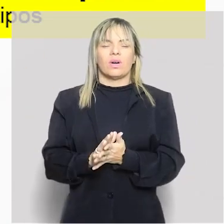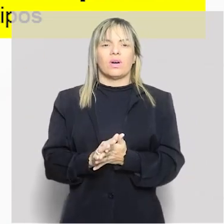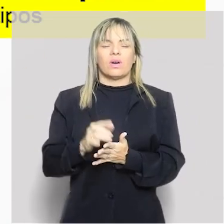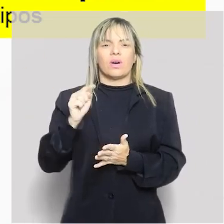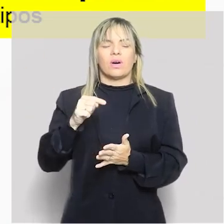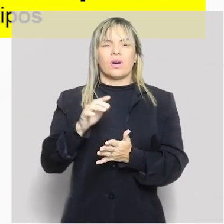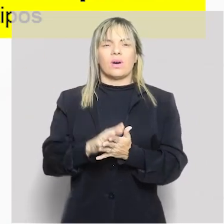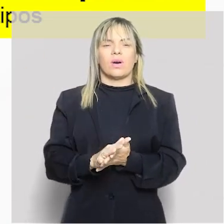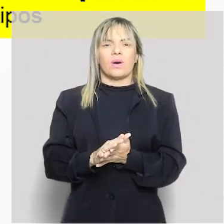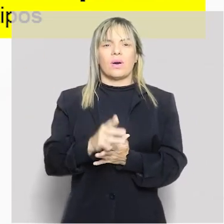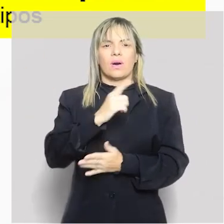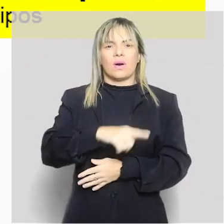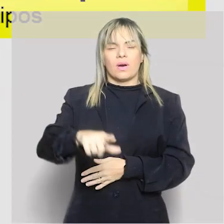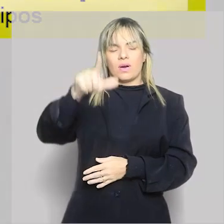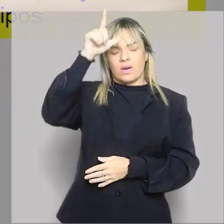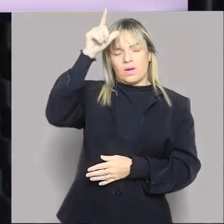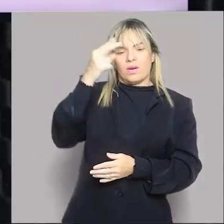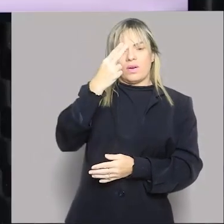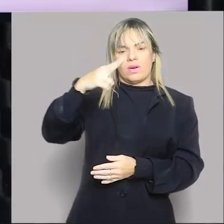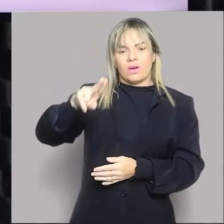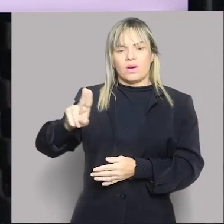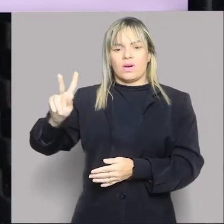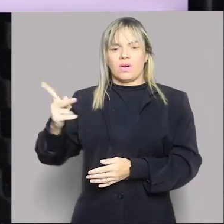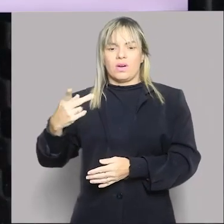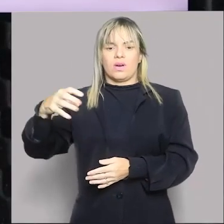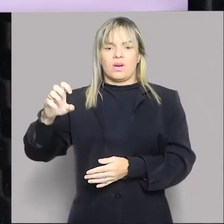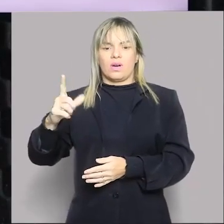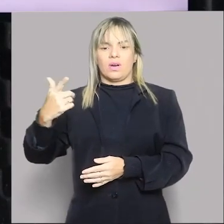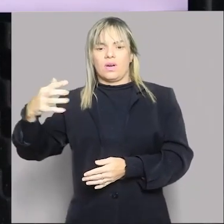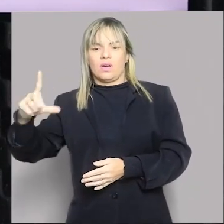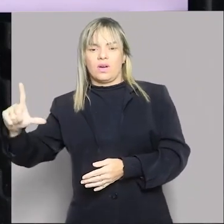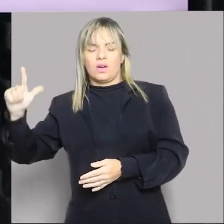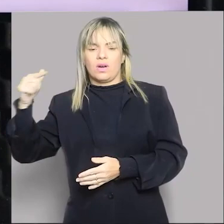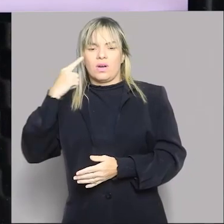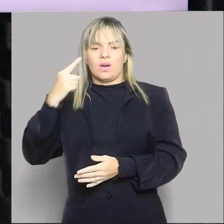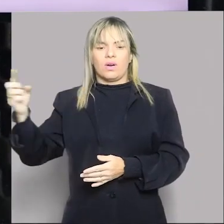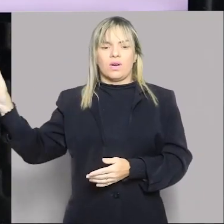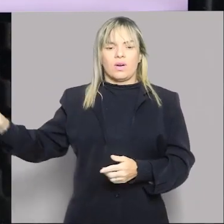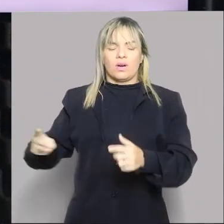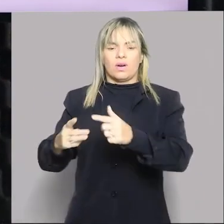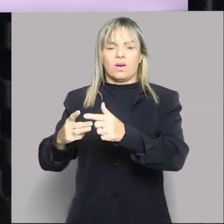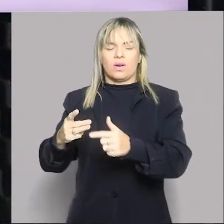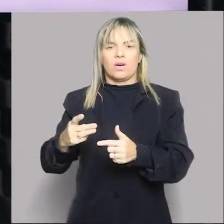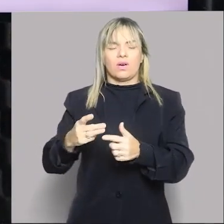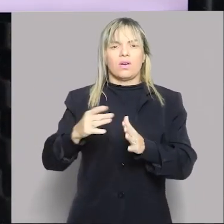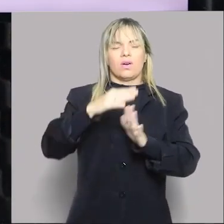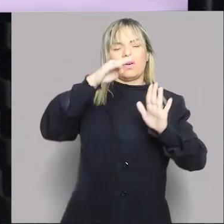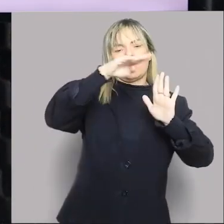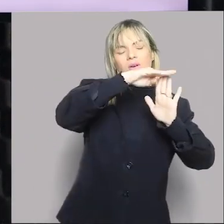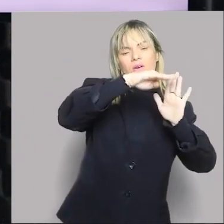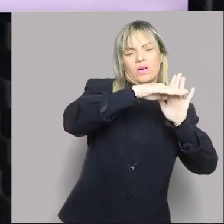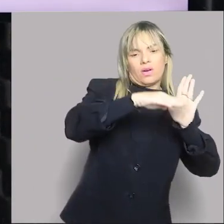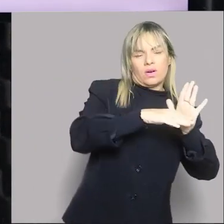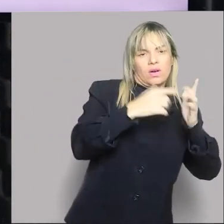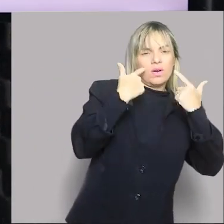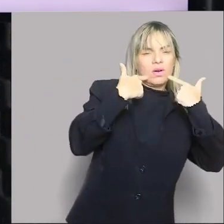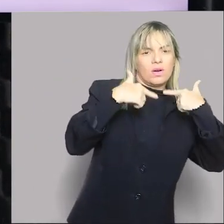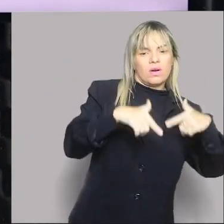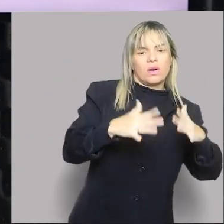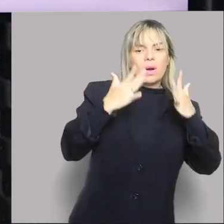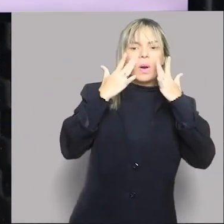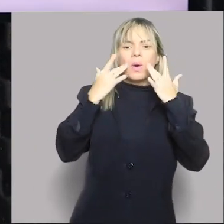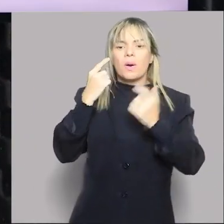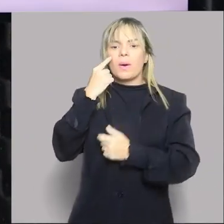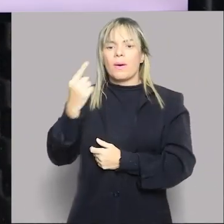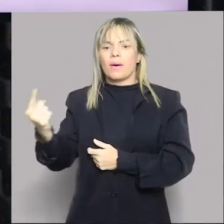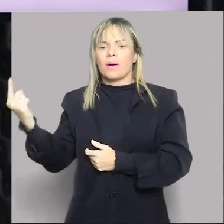tenha errado a pronúncia, ele passou dessa situação de 3 classificações, 3 definições de linguagens artísticas,